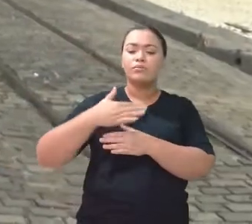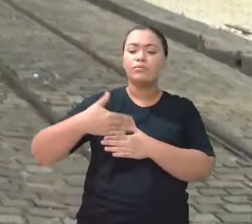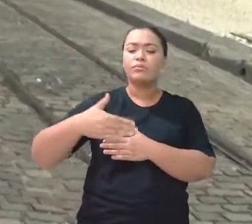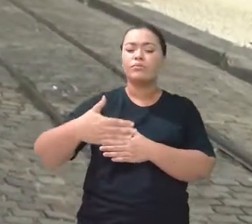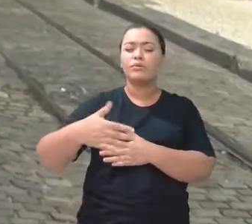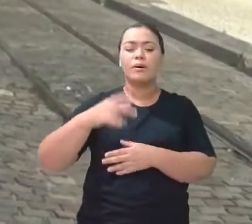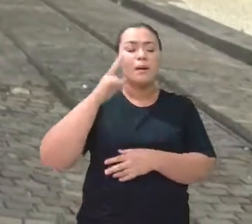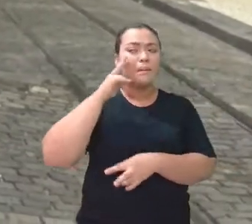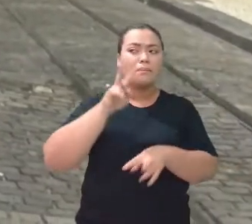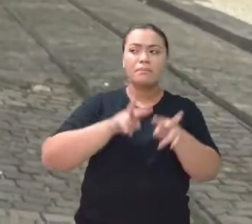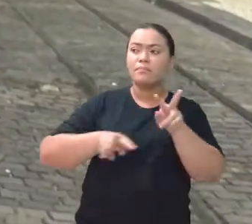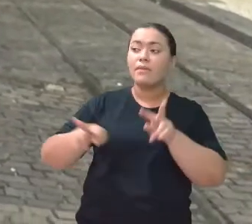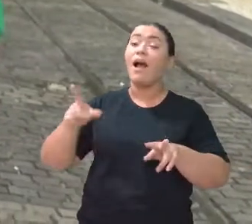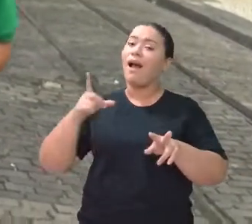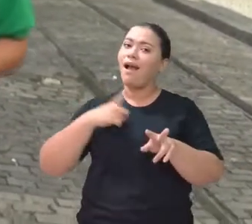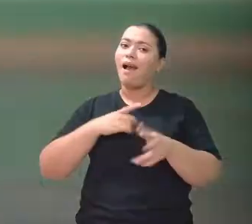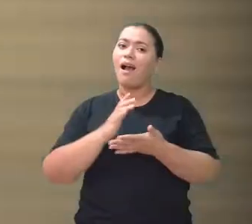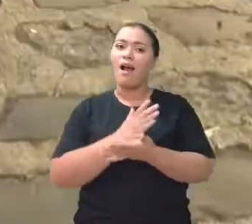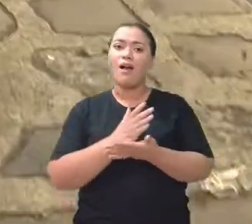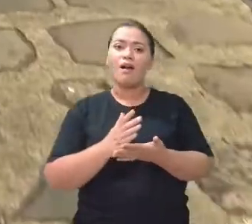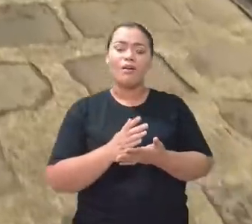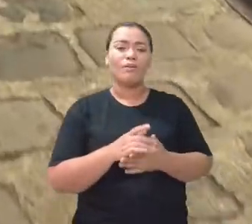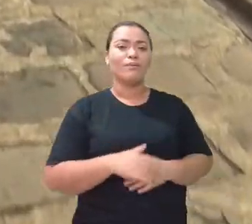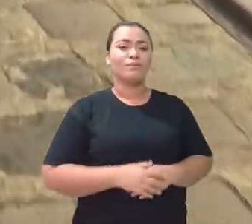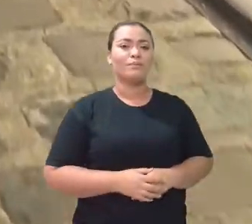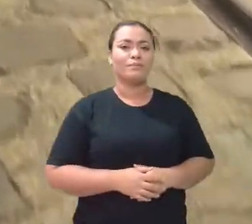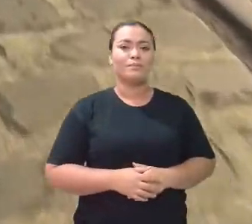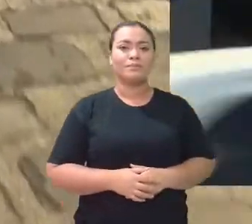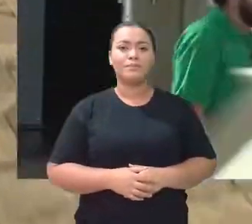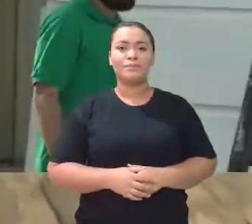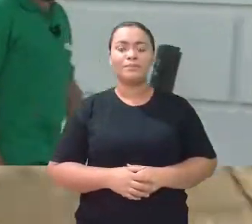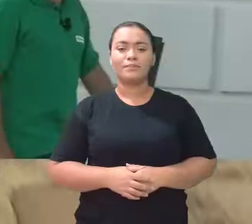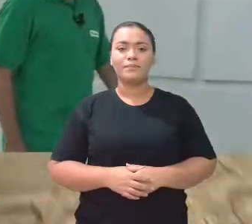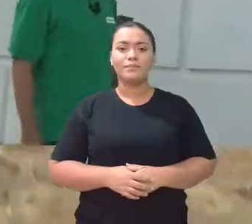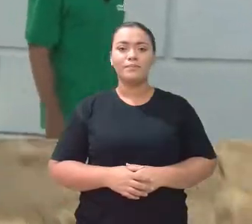na paisagem da nossa cidade.